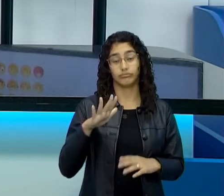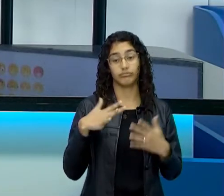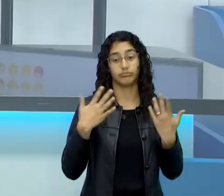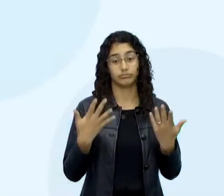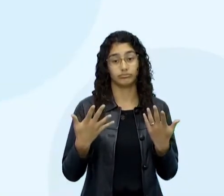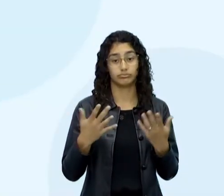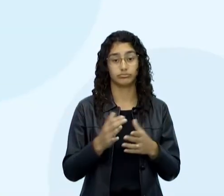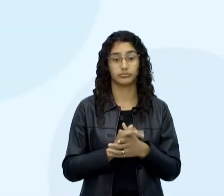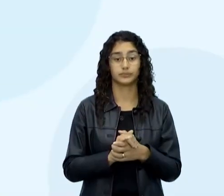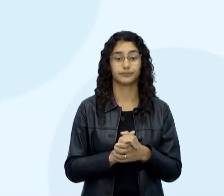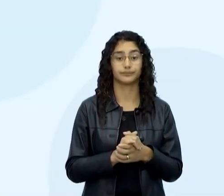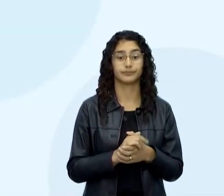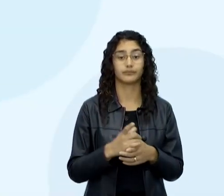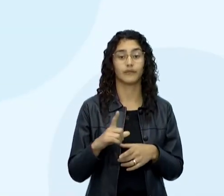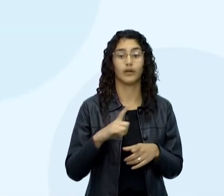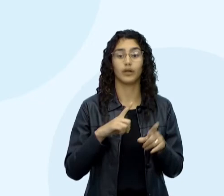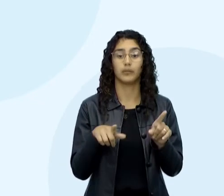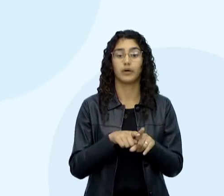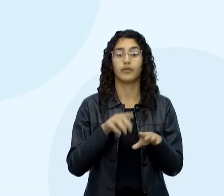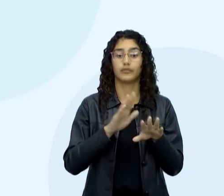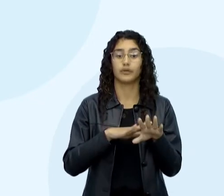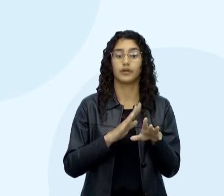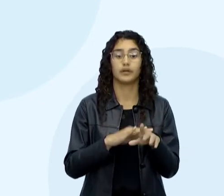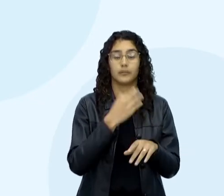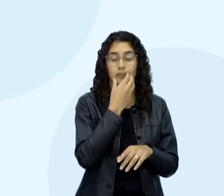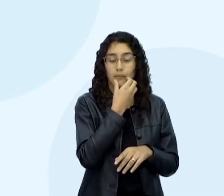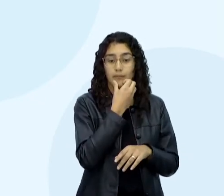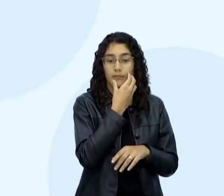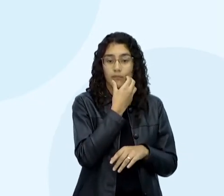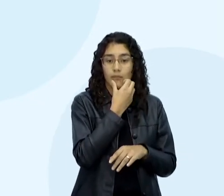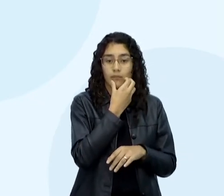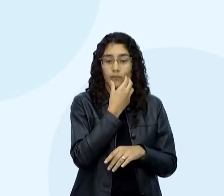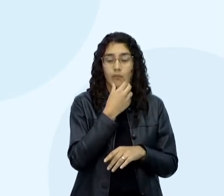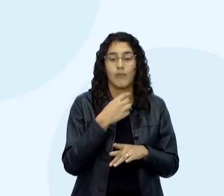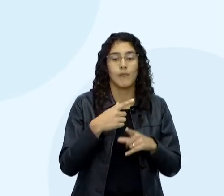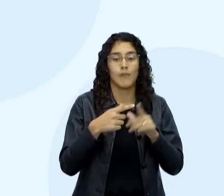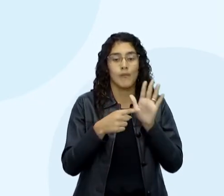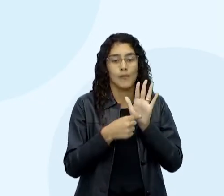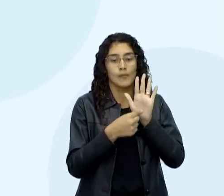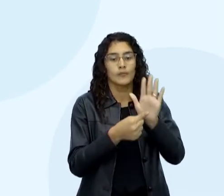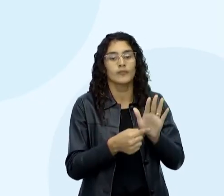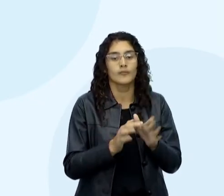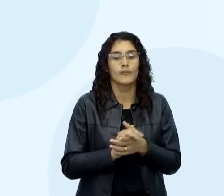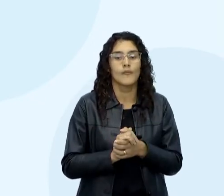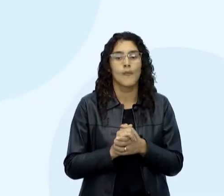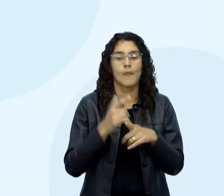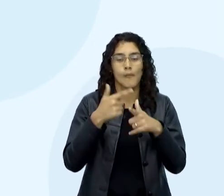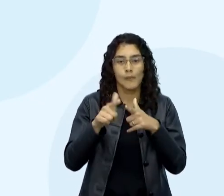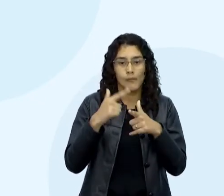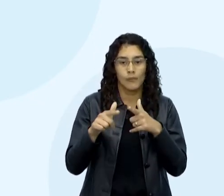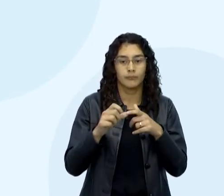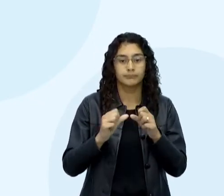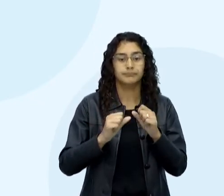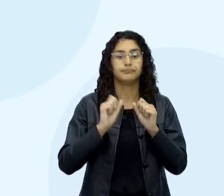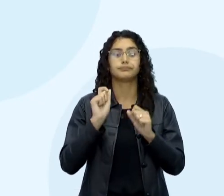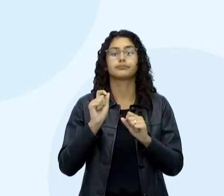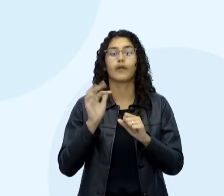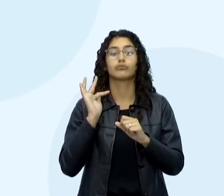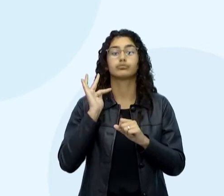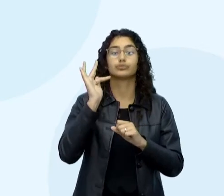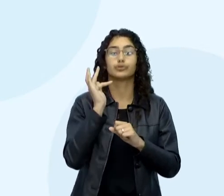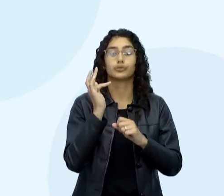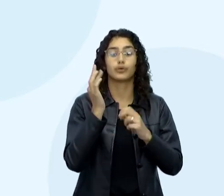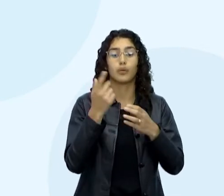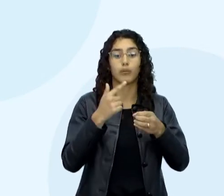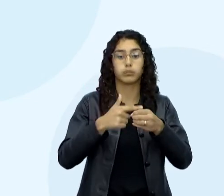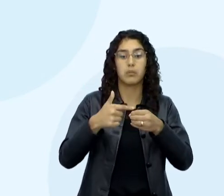só, outra forma de tratar a questão da representatividade. Tragédia em Petrópolis, será esse o futuro das